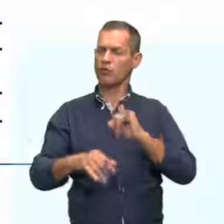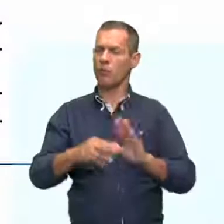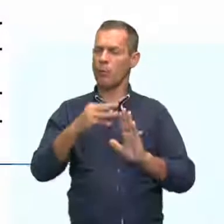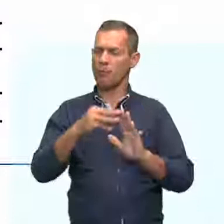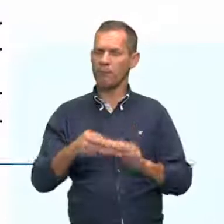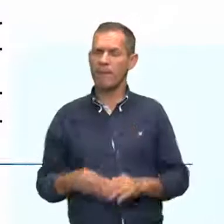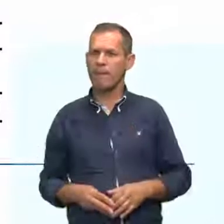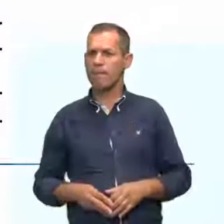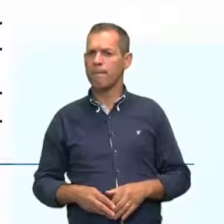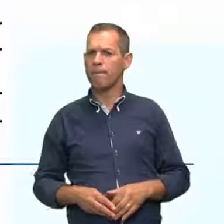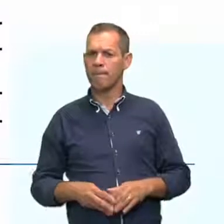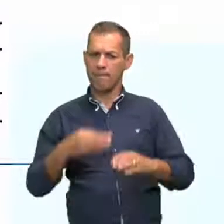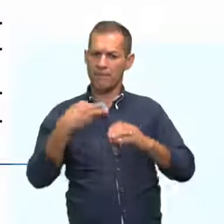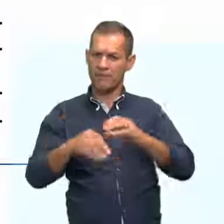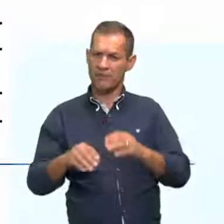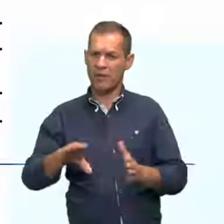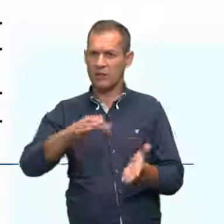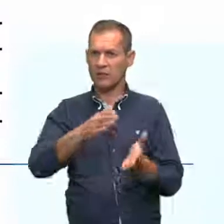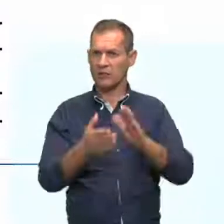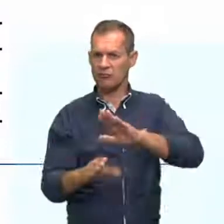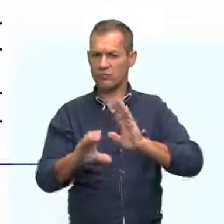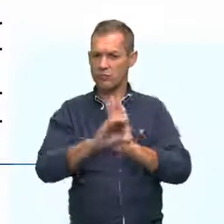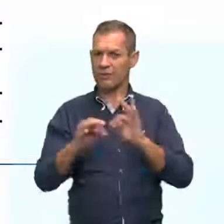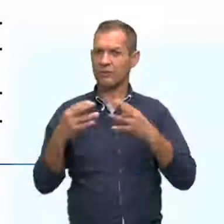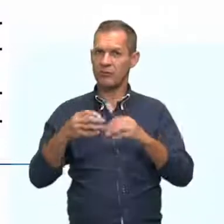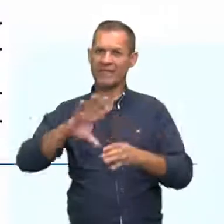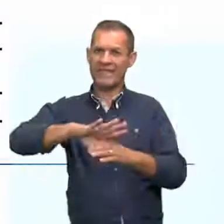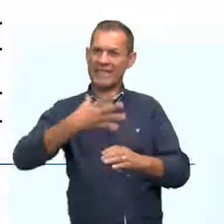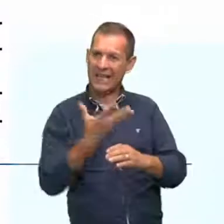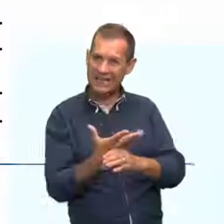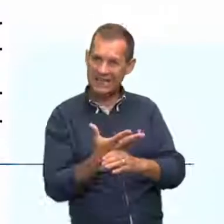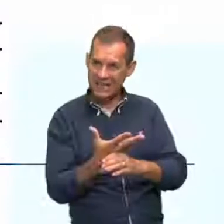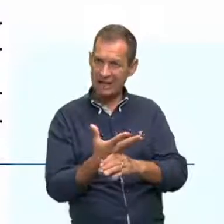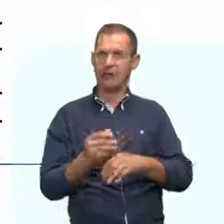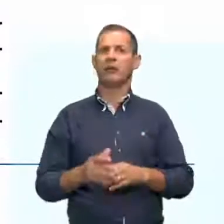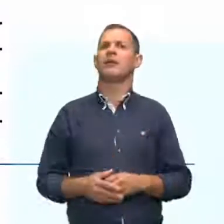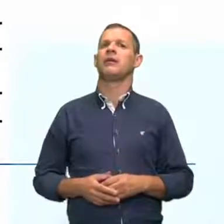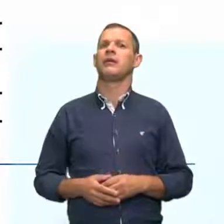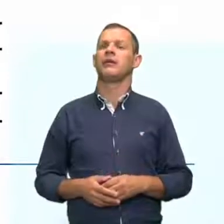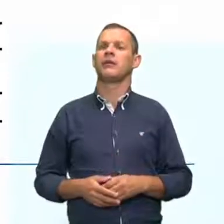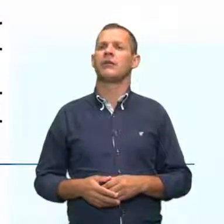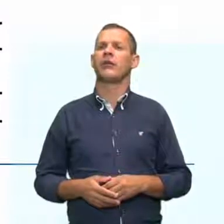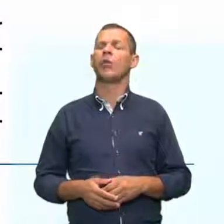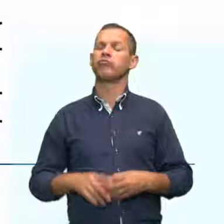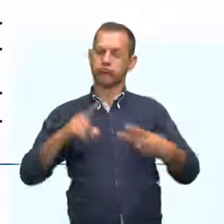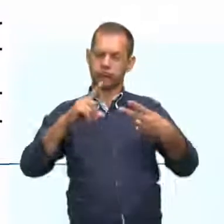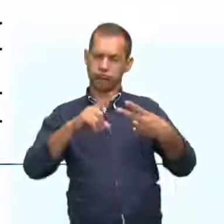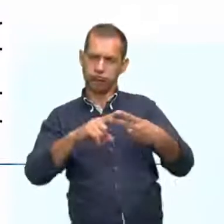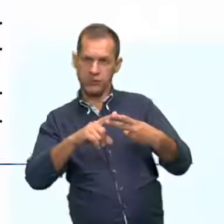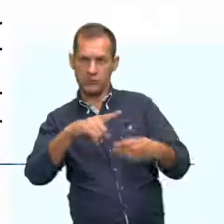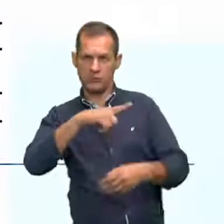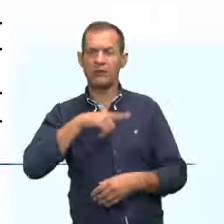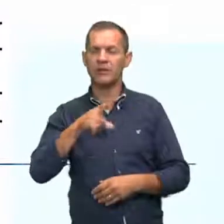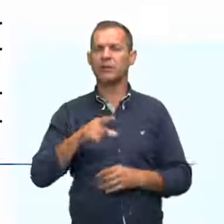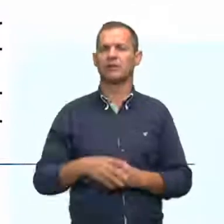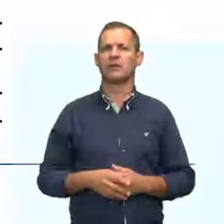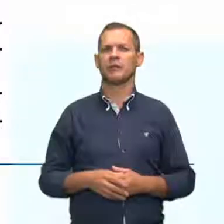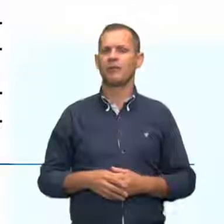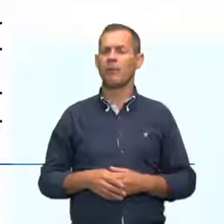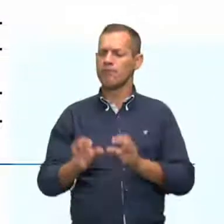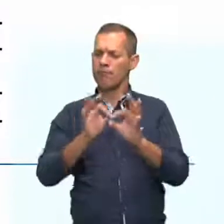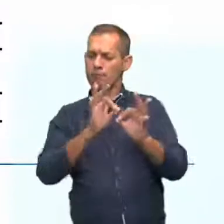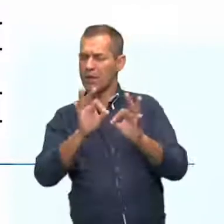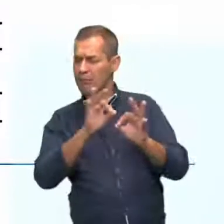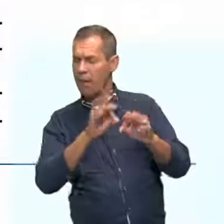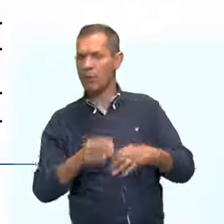Passo 1, você junta todos os caracteres. O passo 2, você